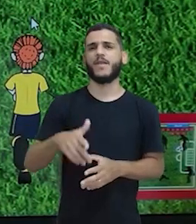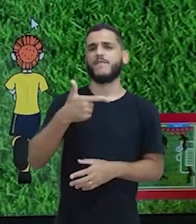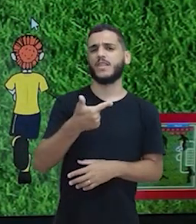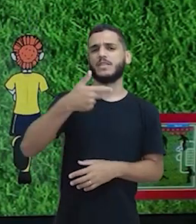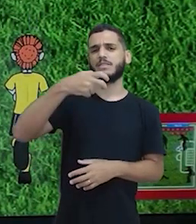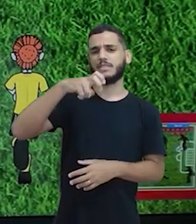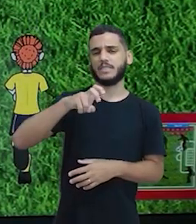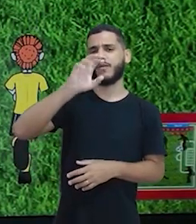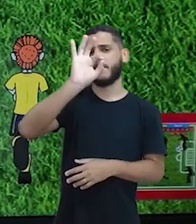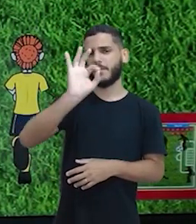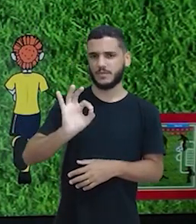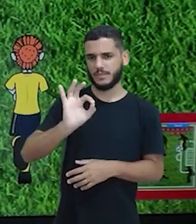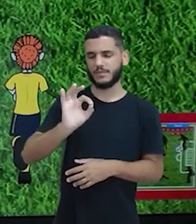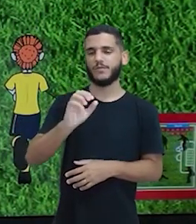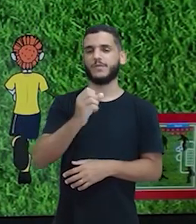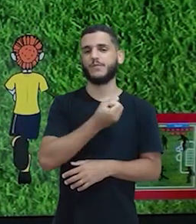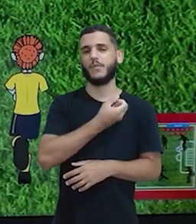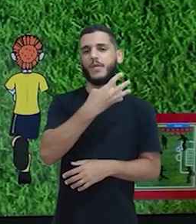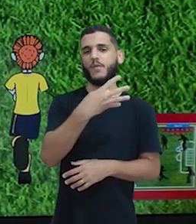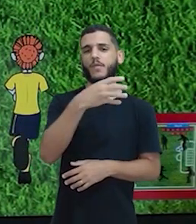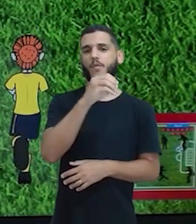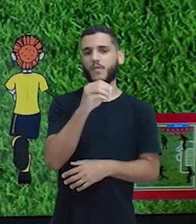5% de 400